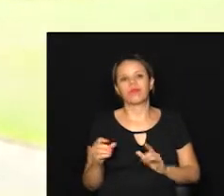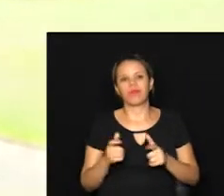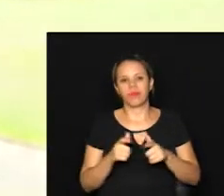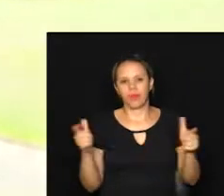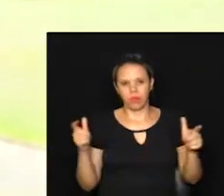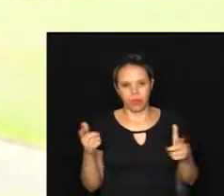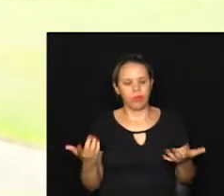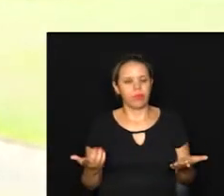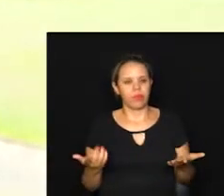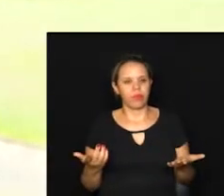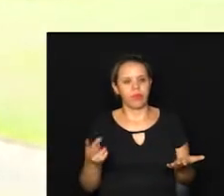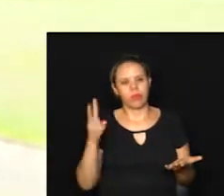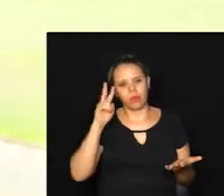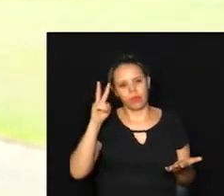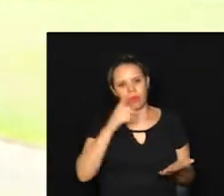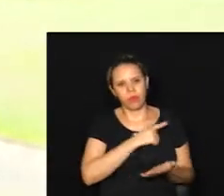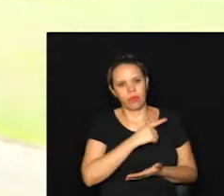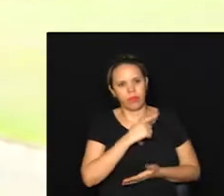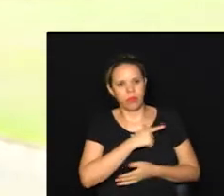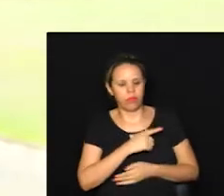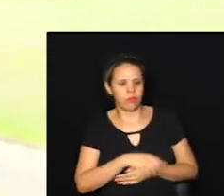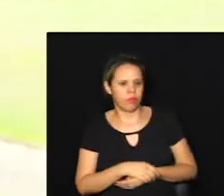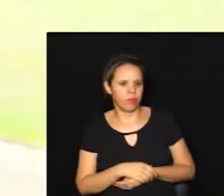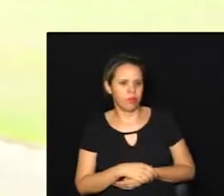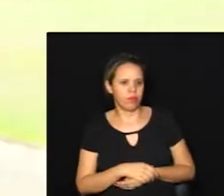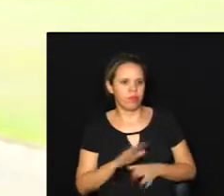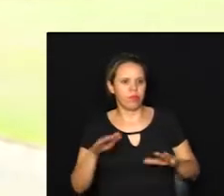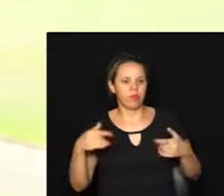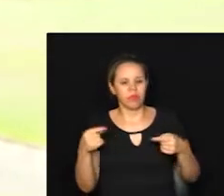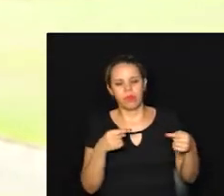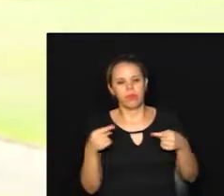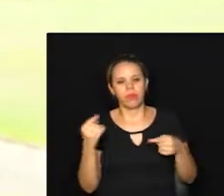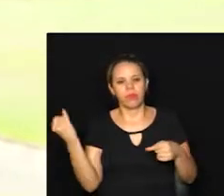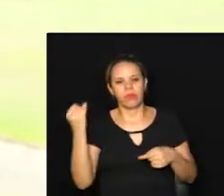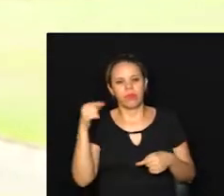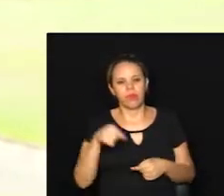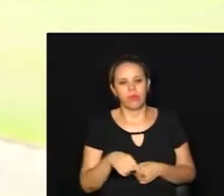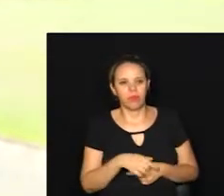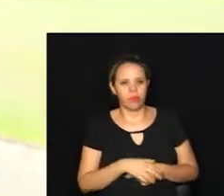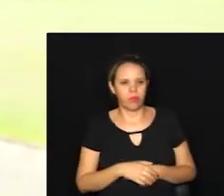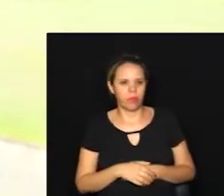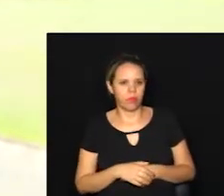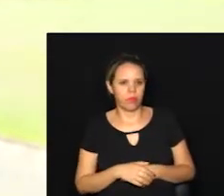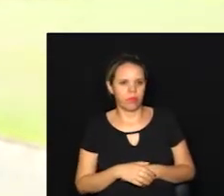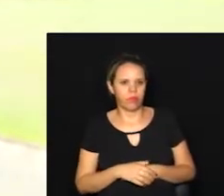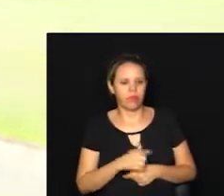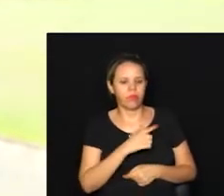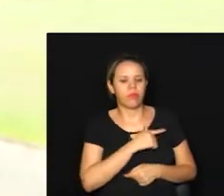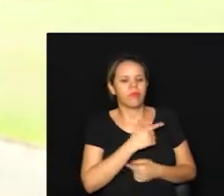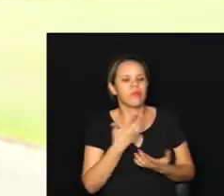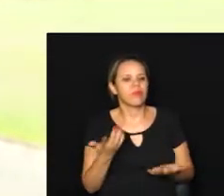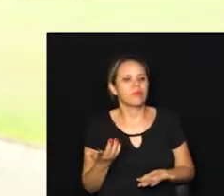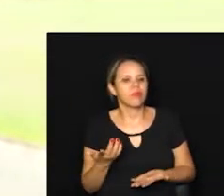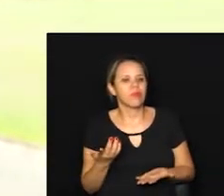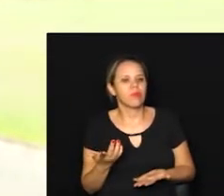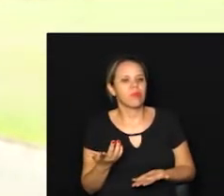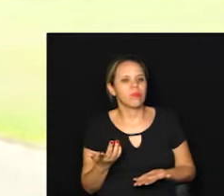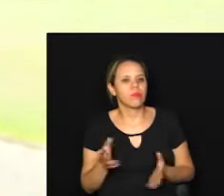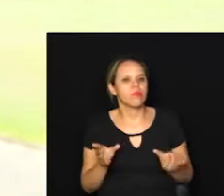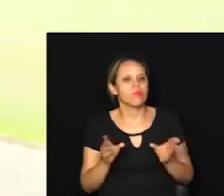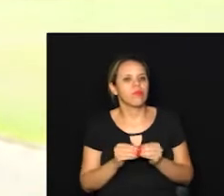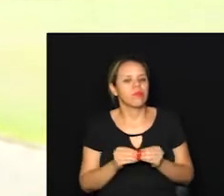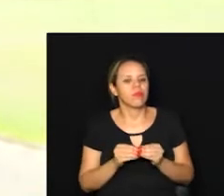do Guarani. E qual o derby mais importante para o Bugrino? Seria aquele da semifinal